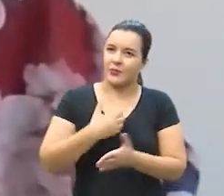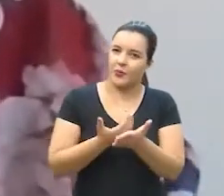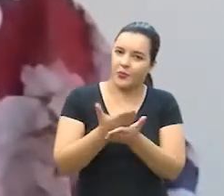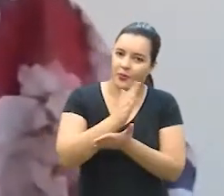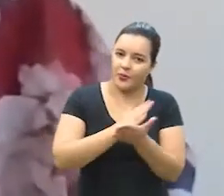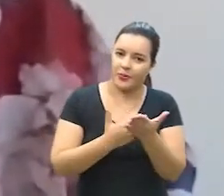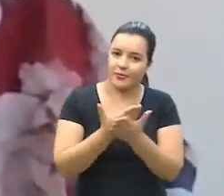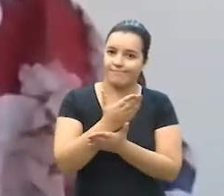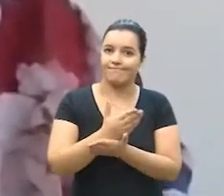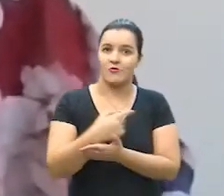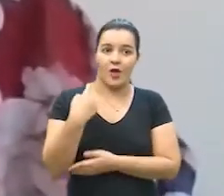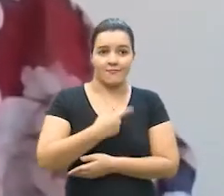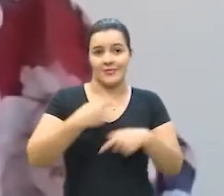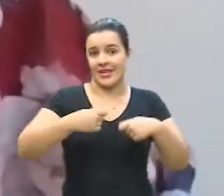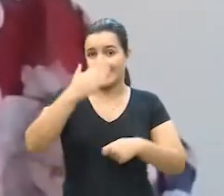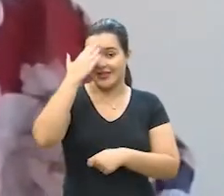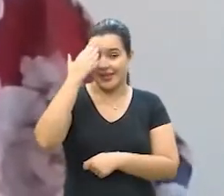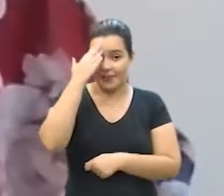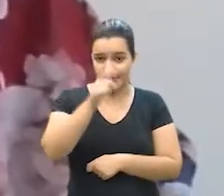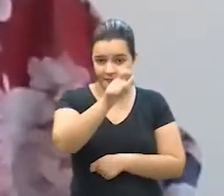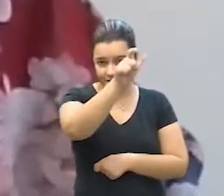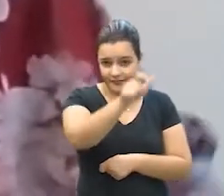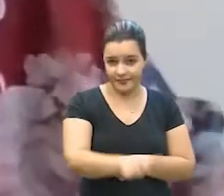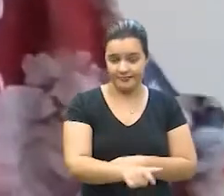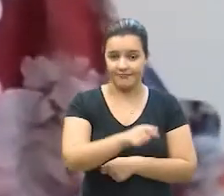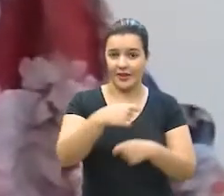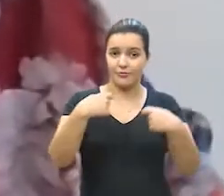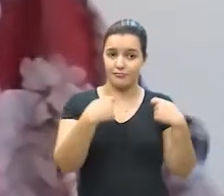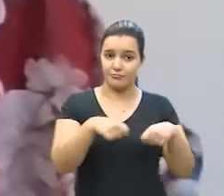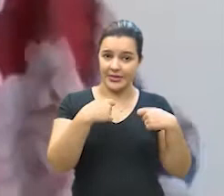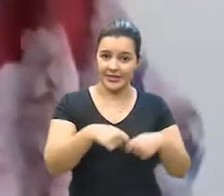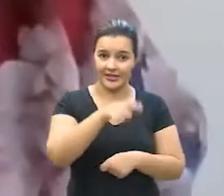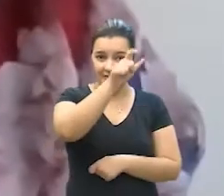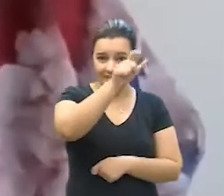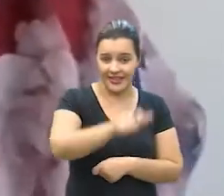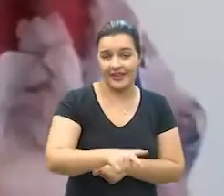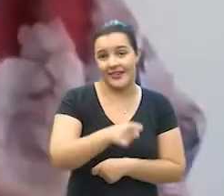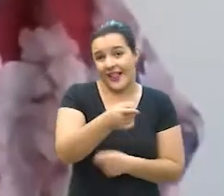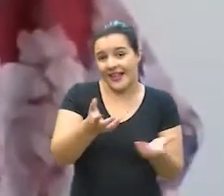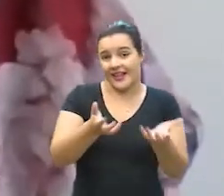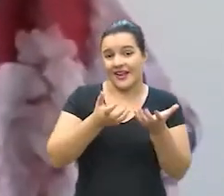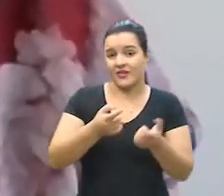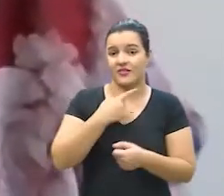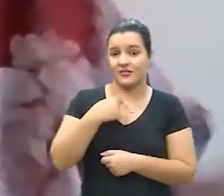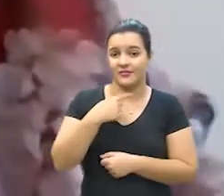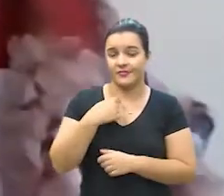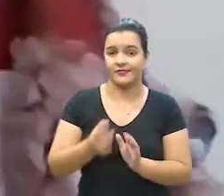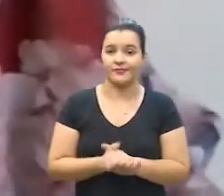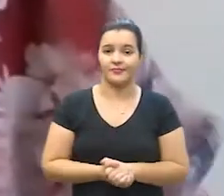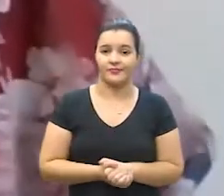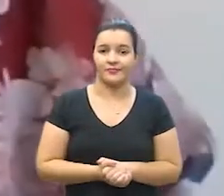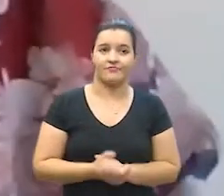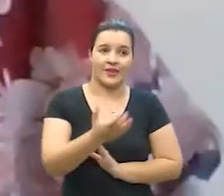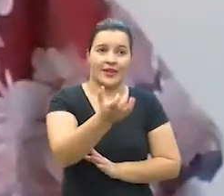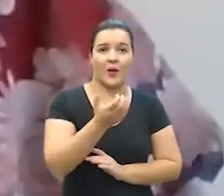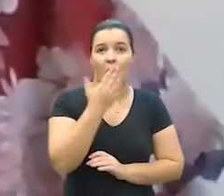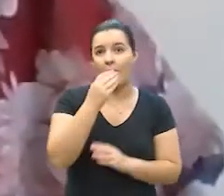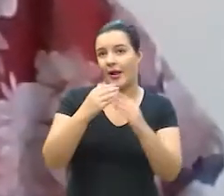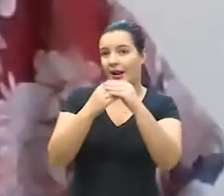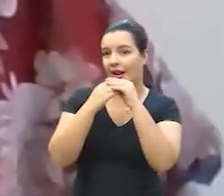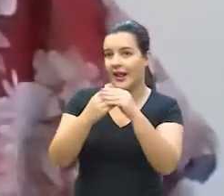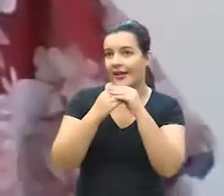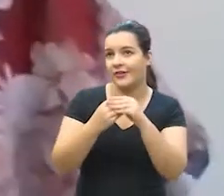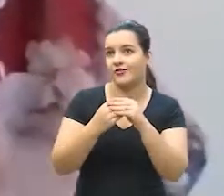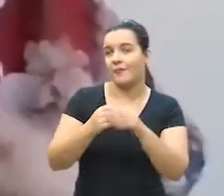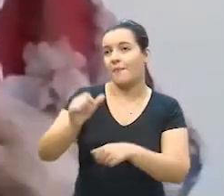eu tenho que saber o que essa criança precisa, o que aquela criança quer. Às vezes ela quer um hambúrguer, ela quer